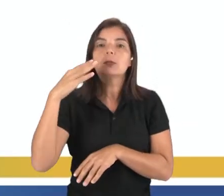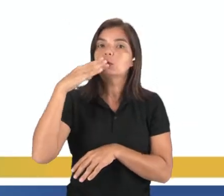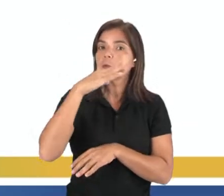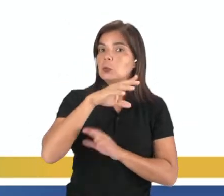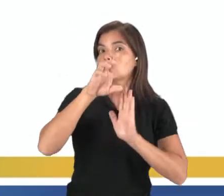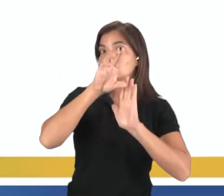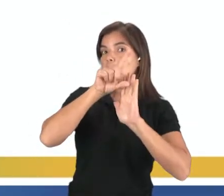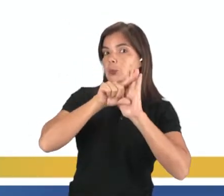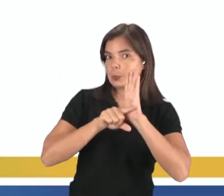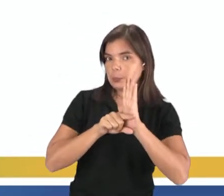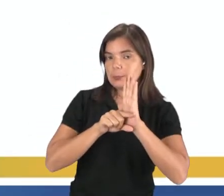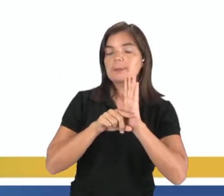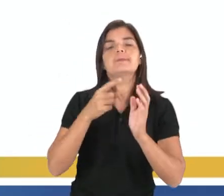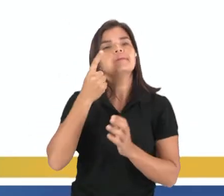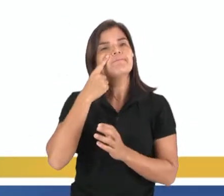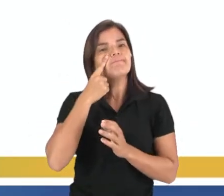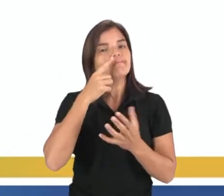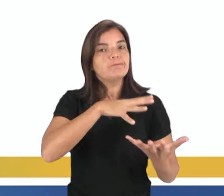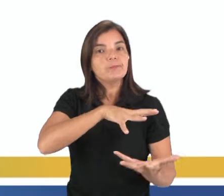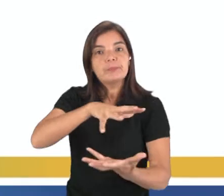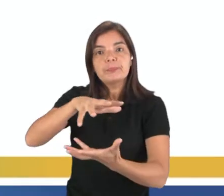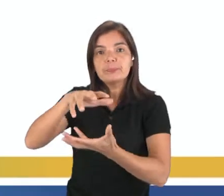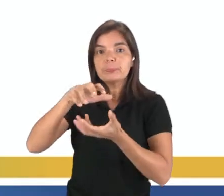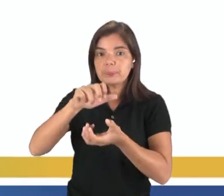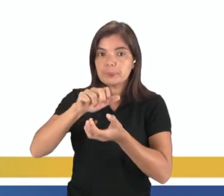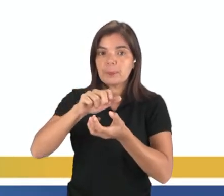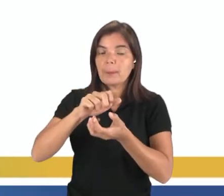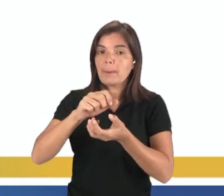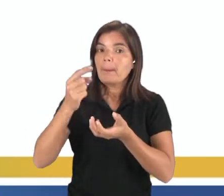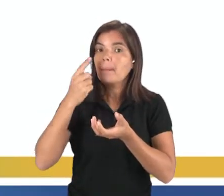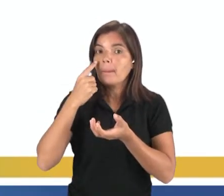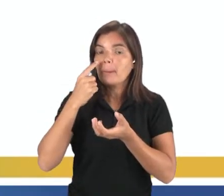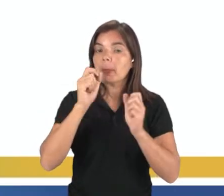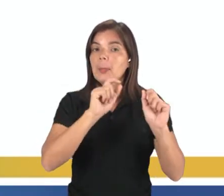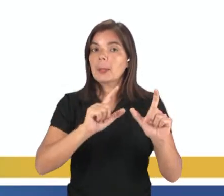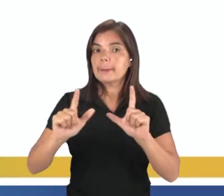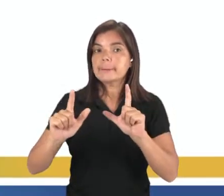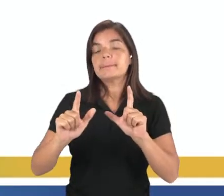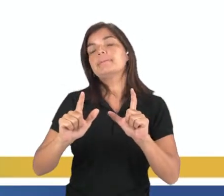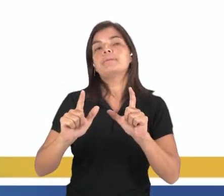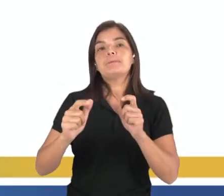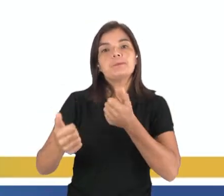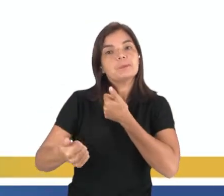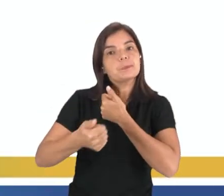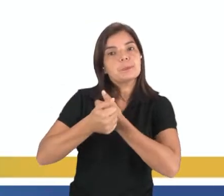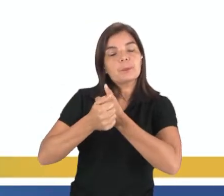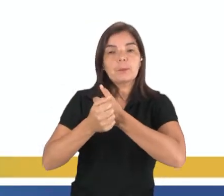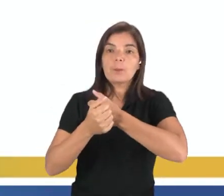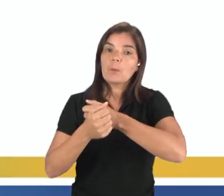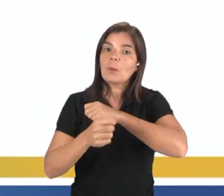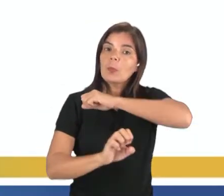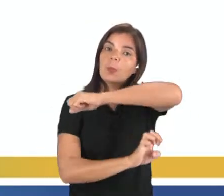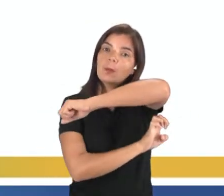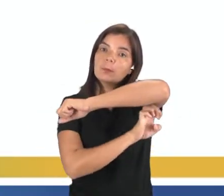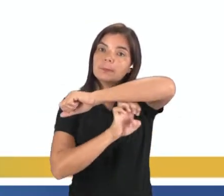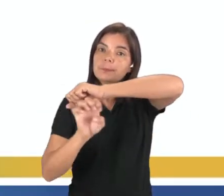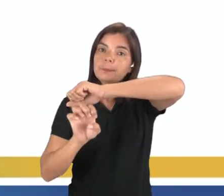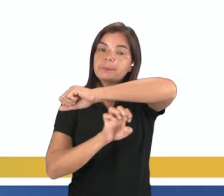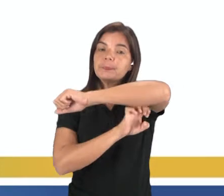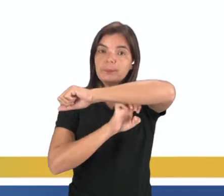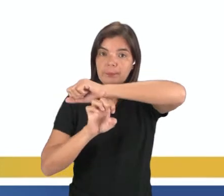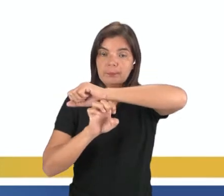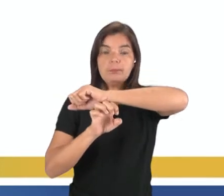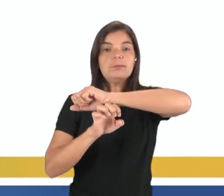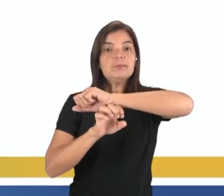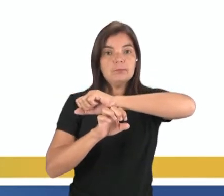temperaturas menores. Então, observem ali naquele globo que está na tela de vocês que a região ali próxima da linha do Equador, né,